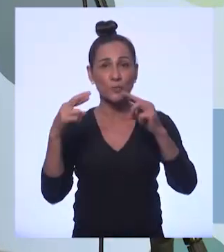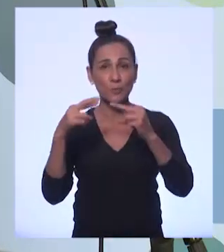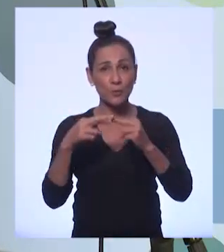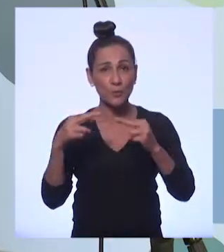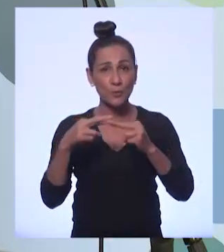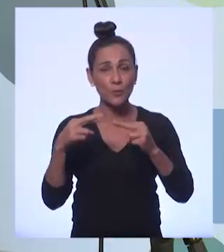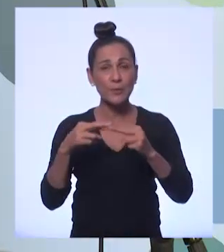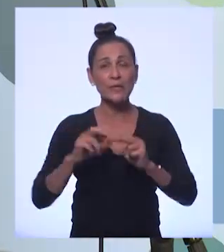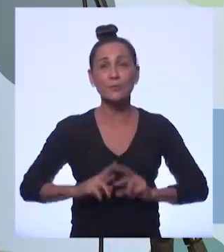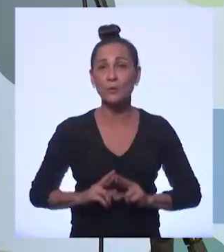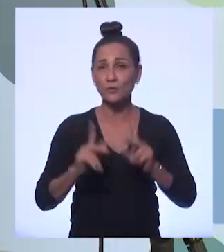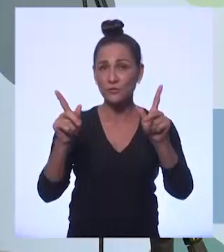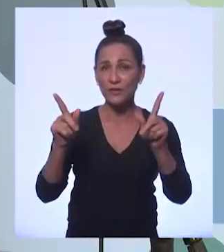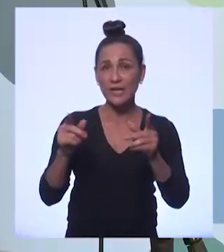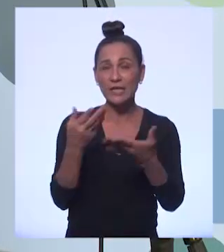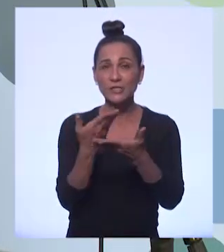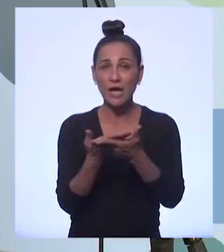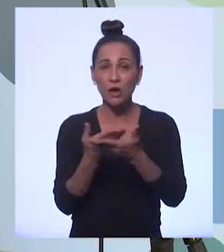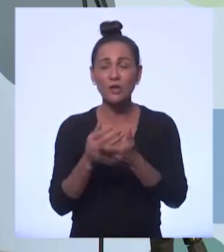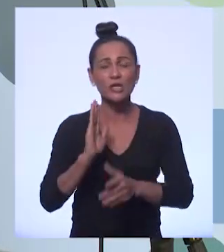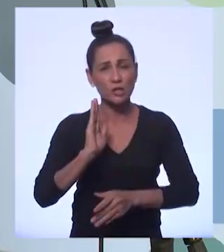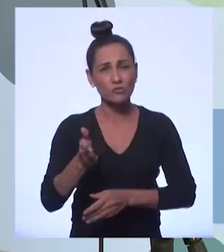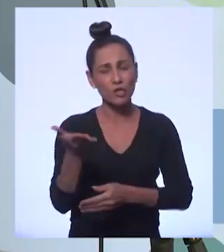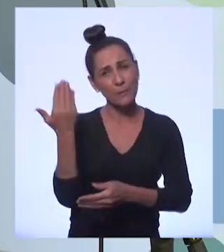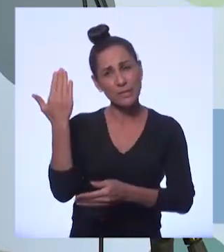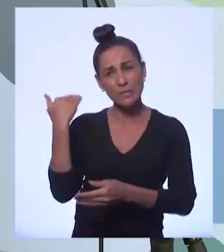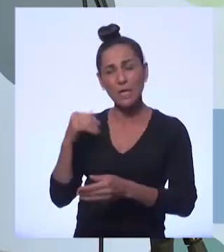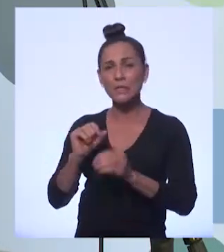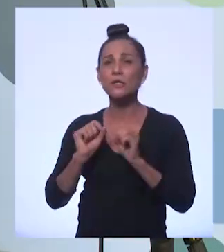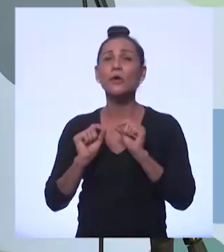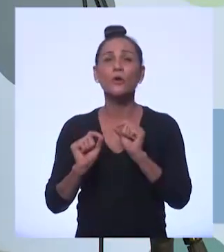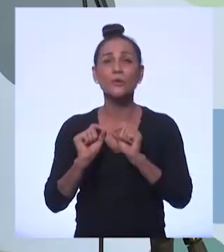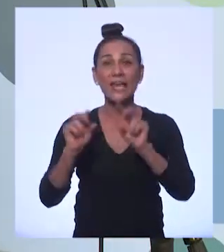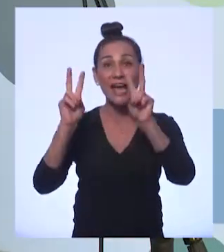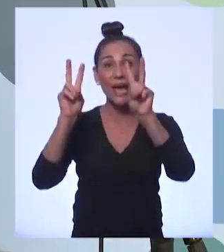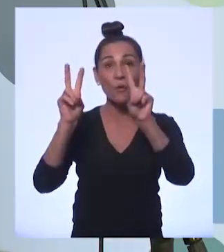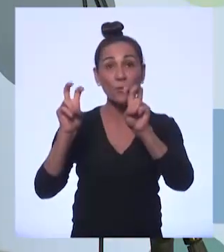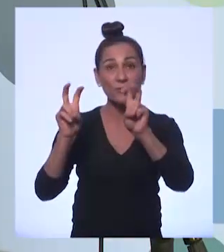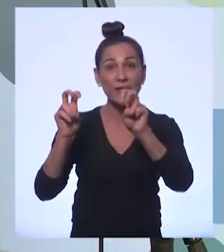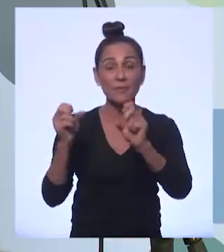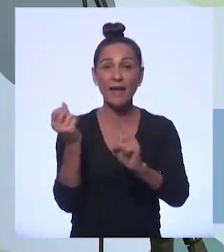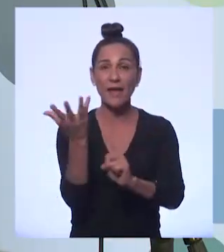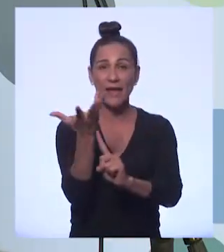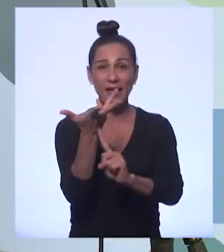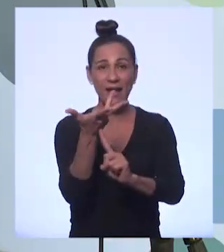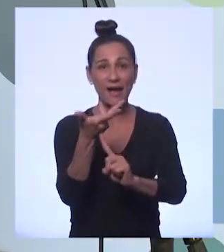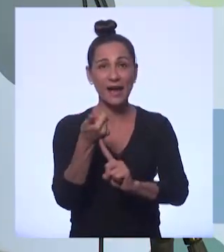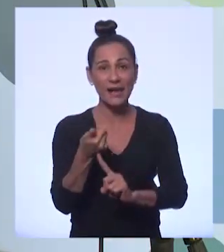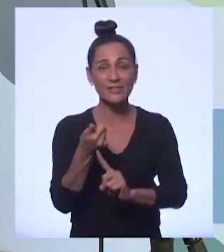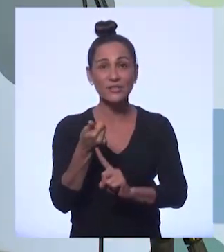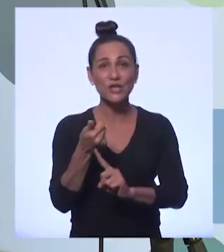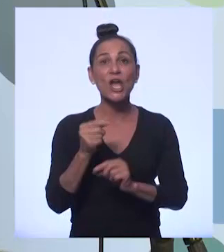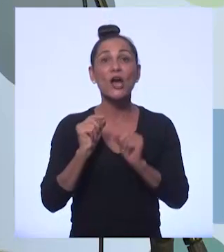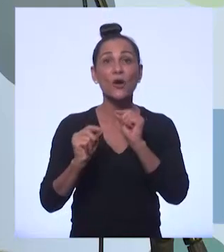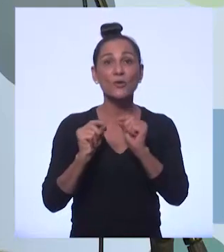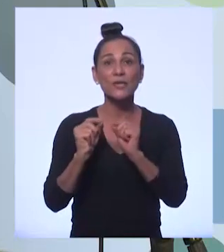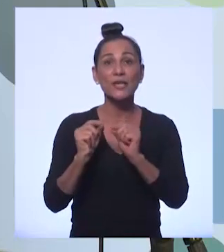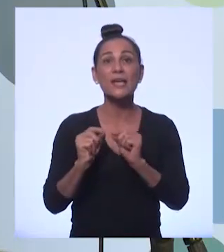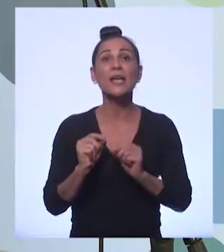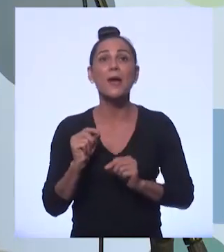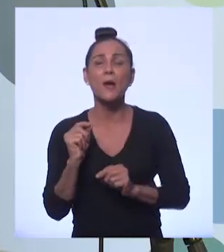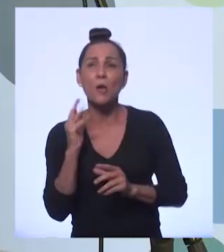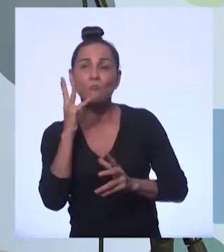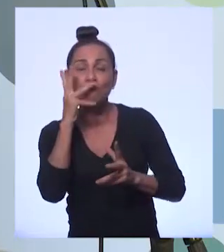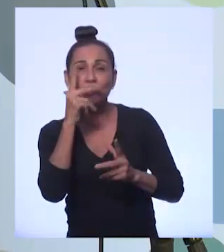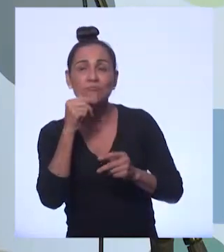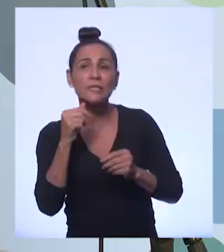pouco diferente das outras que eu fiz, porque o assunto é arte, o assunto é estética.